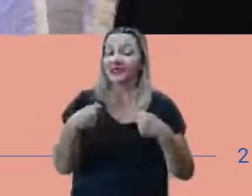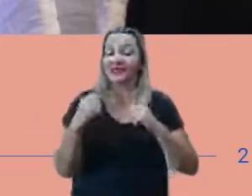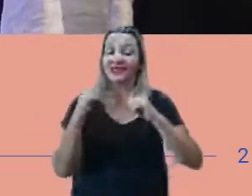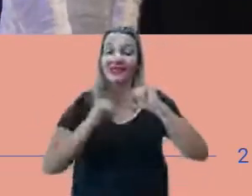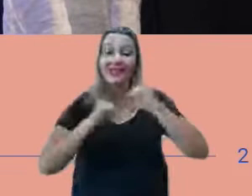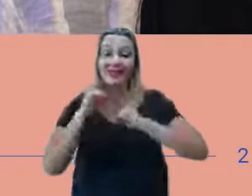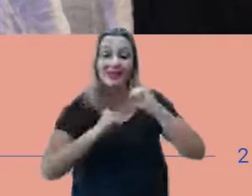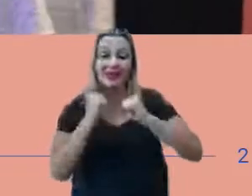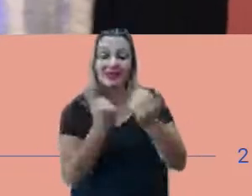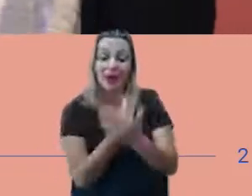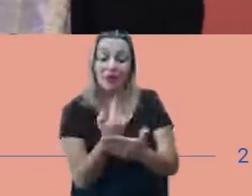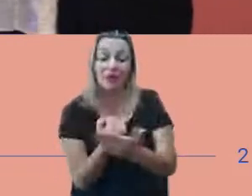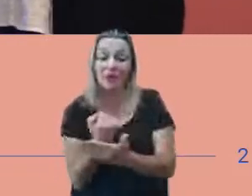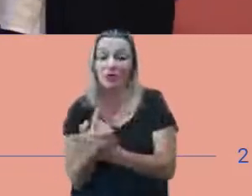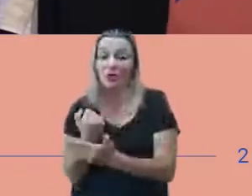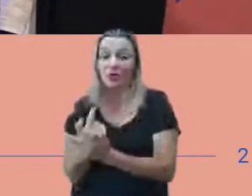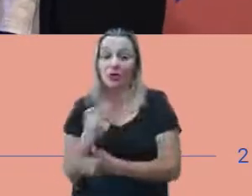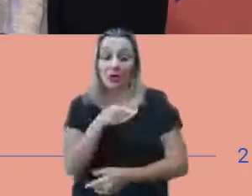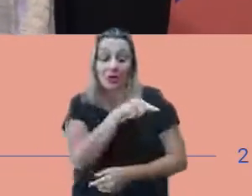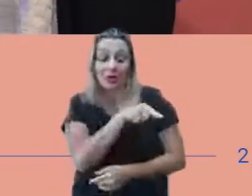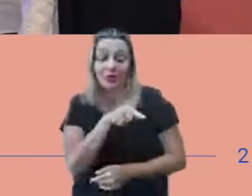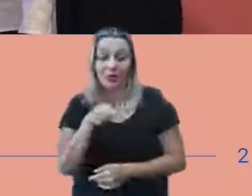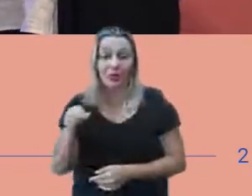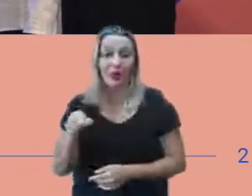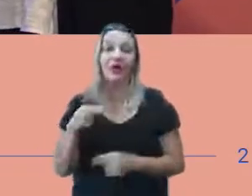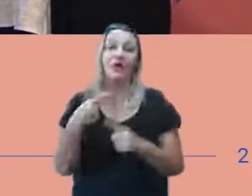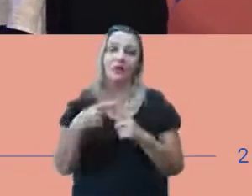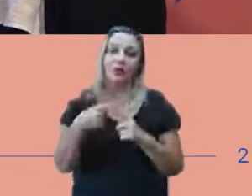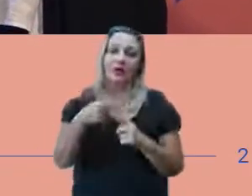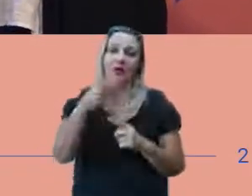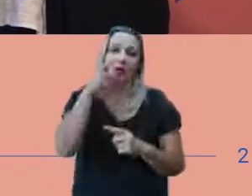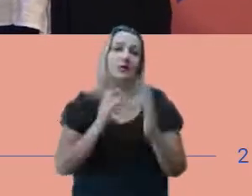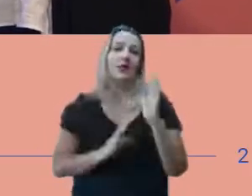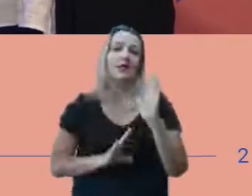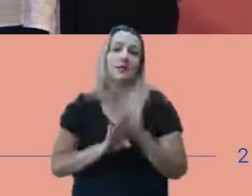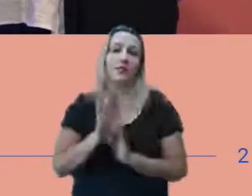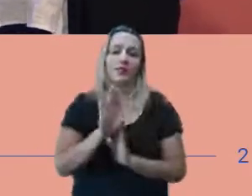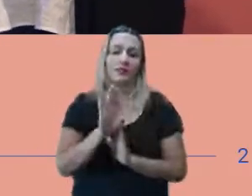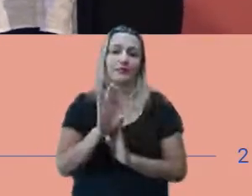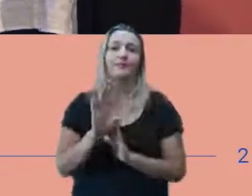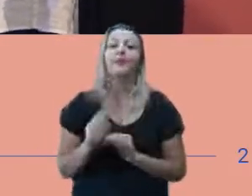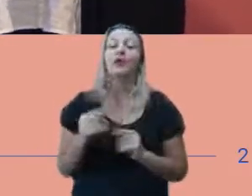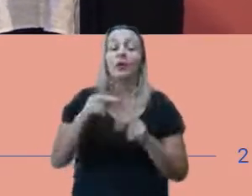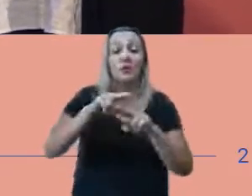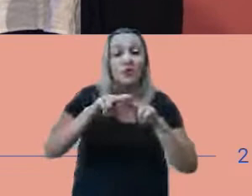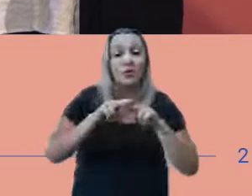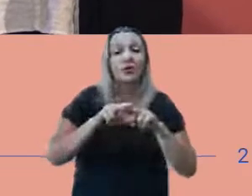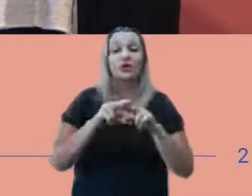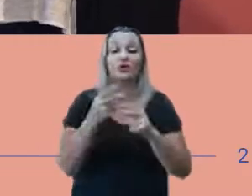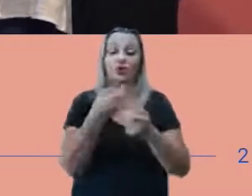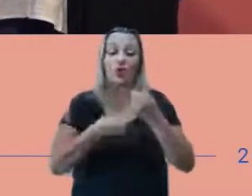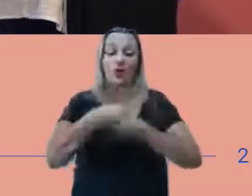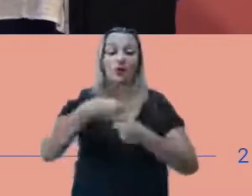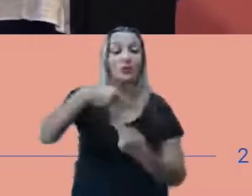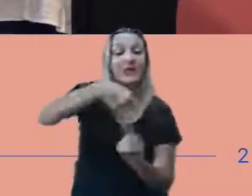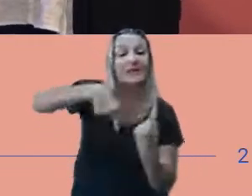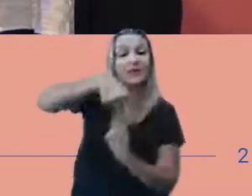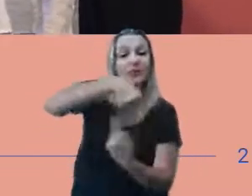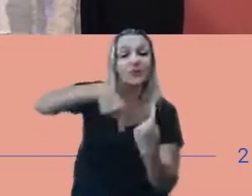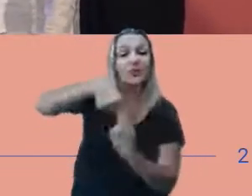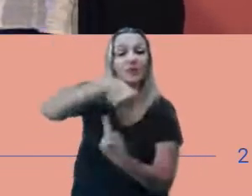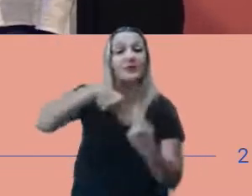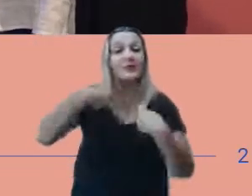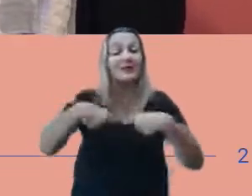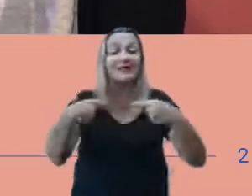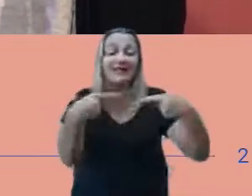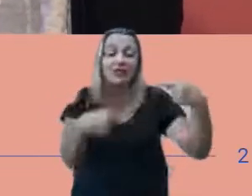a conta não vai fechar e e é por isso que a gente fala que na economia circular a gente precisa discutir esse